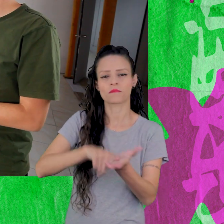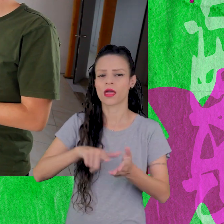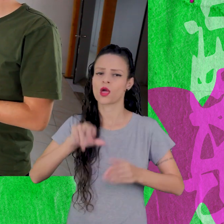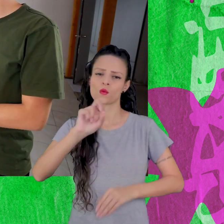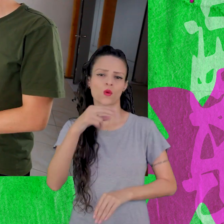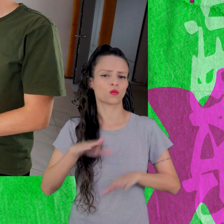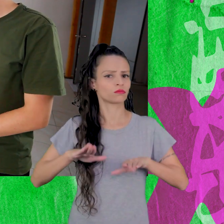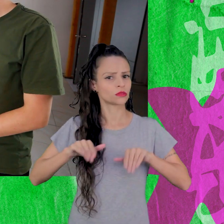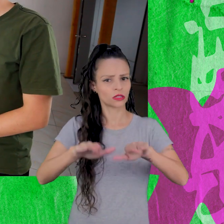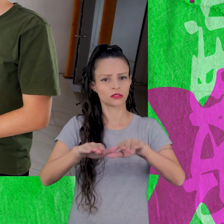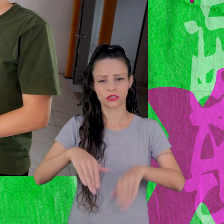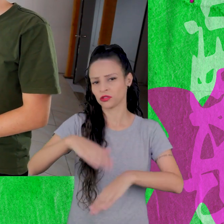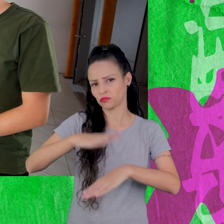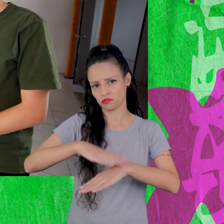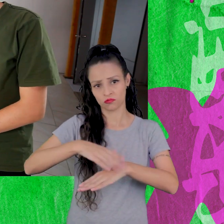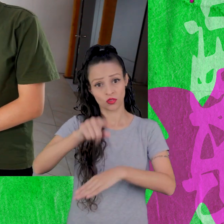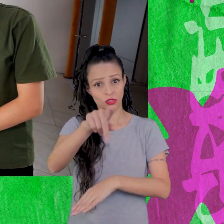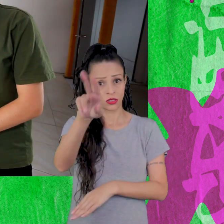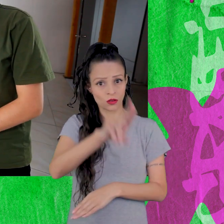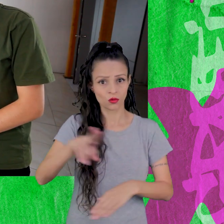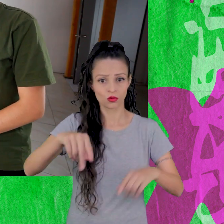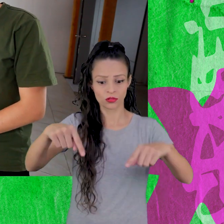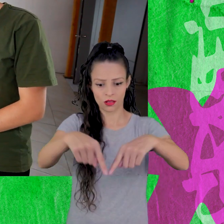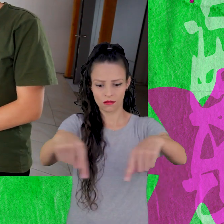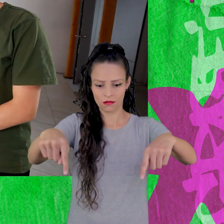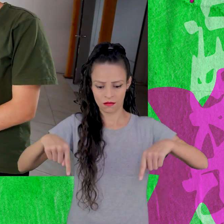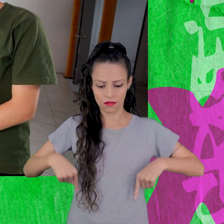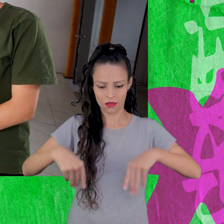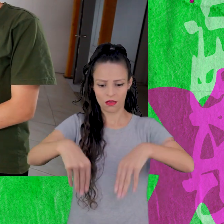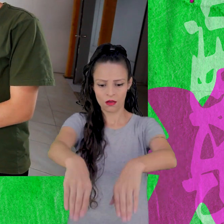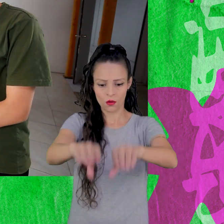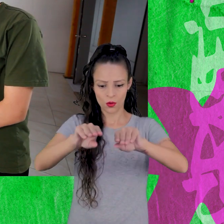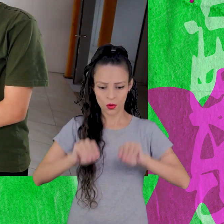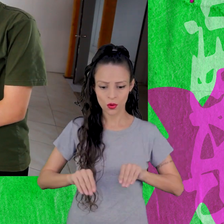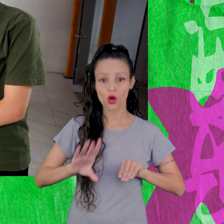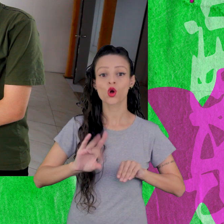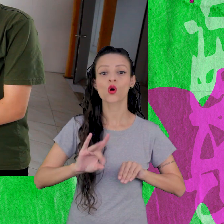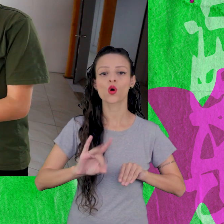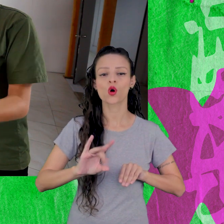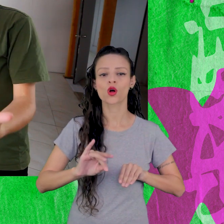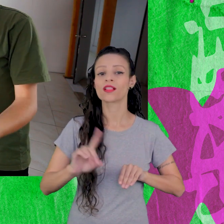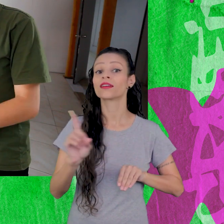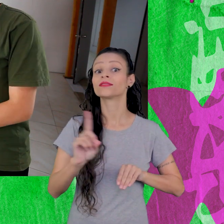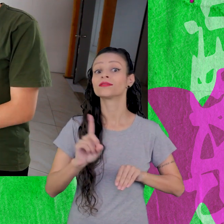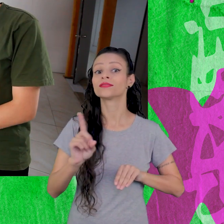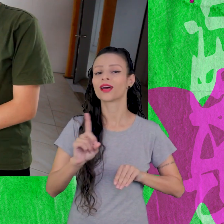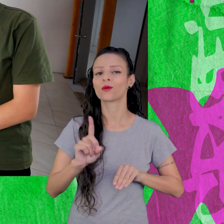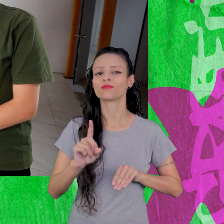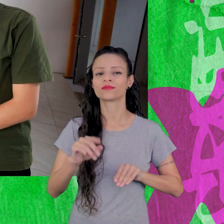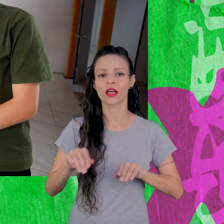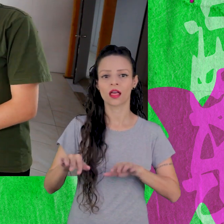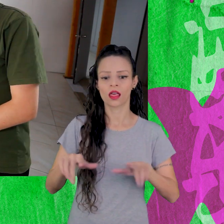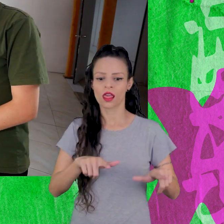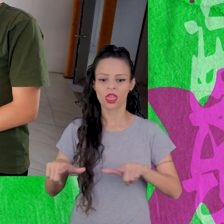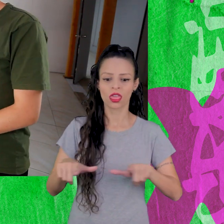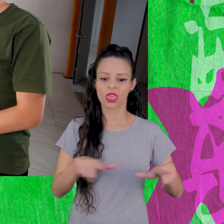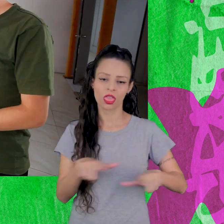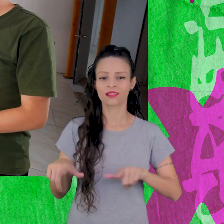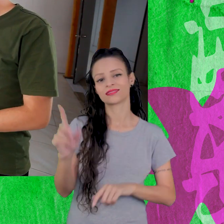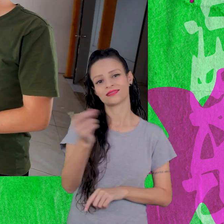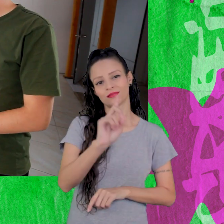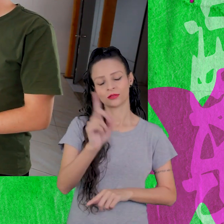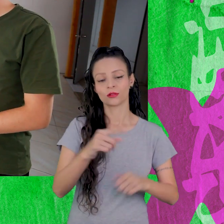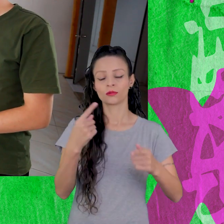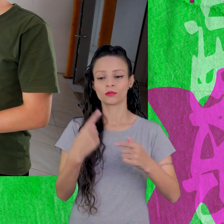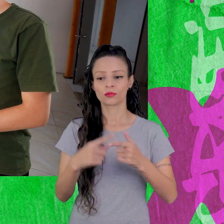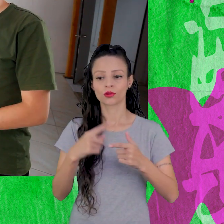outro substrato que você vá usar aqui. Então ele não permite que o tecido, no caso, ele se solte. Por